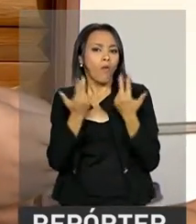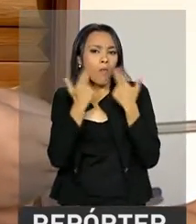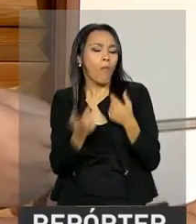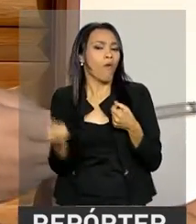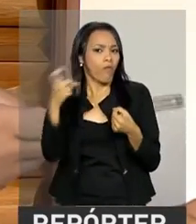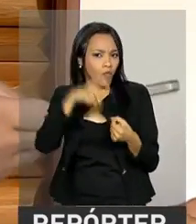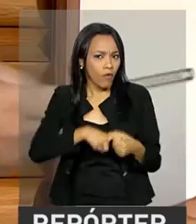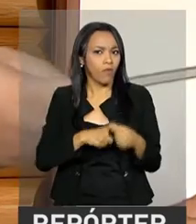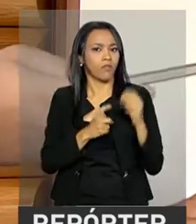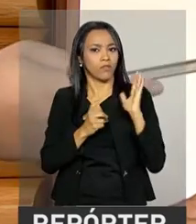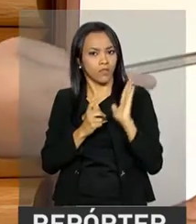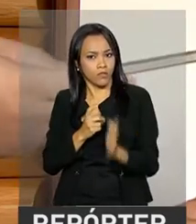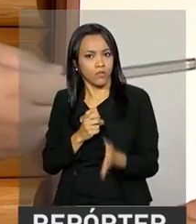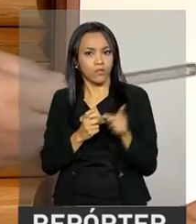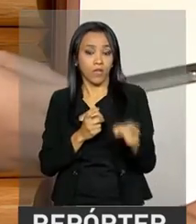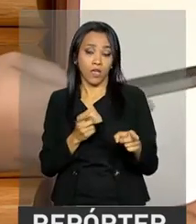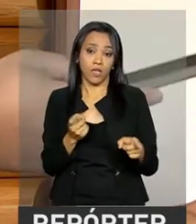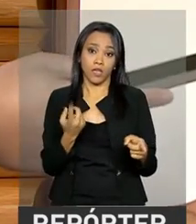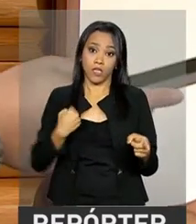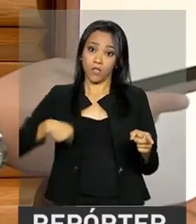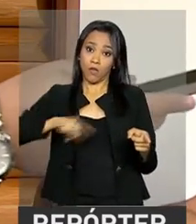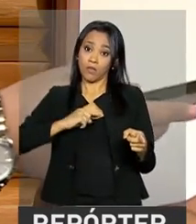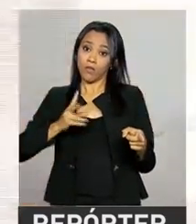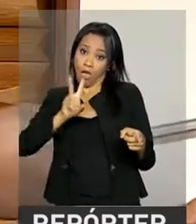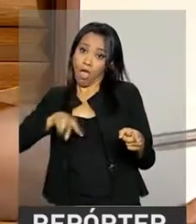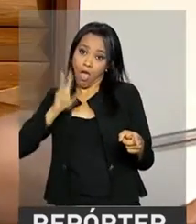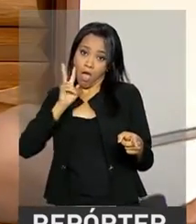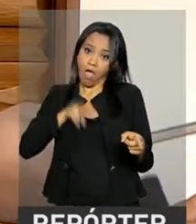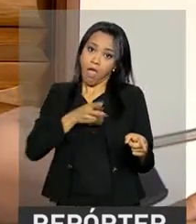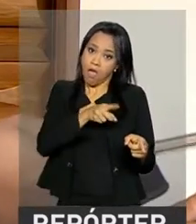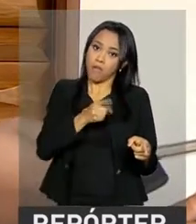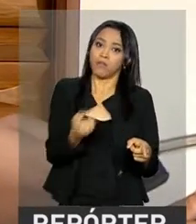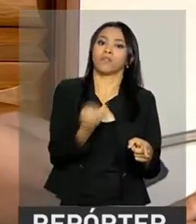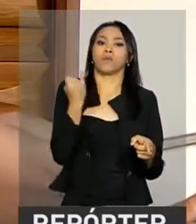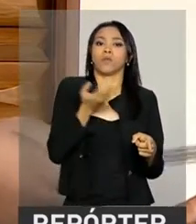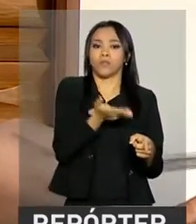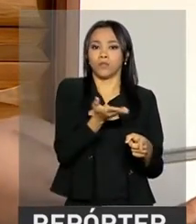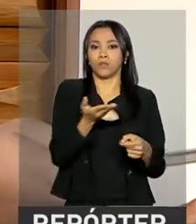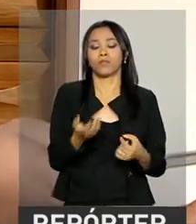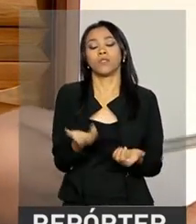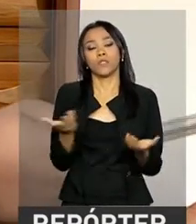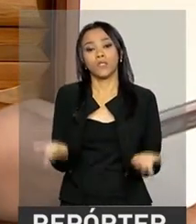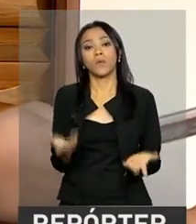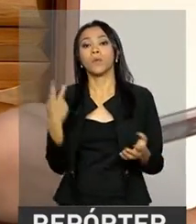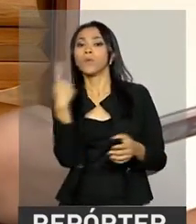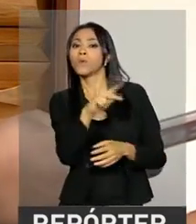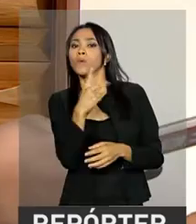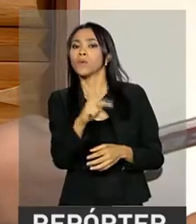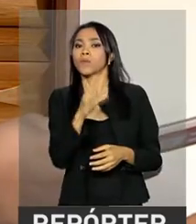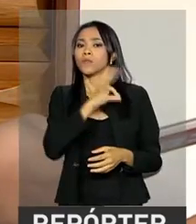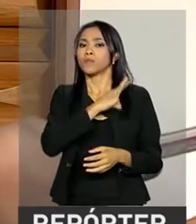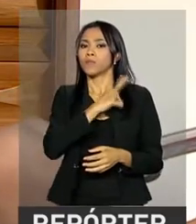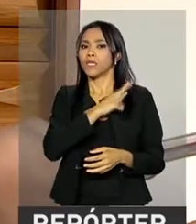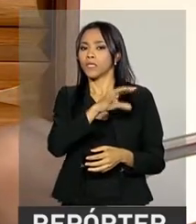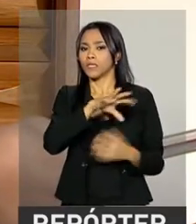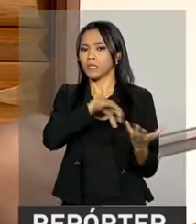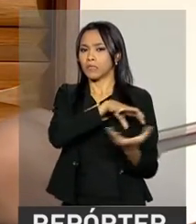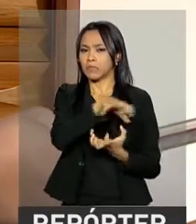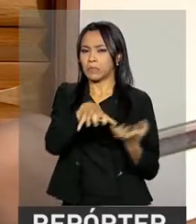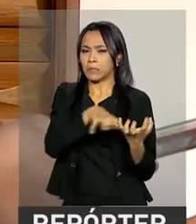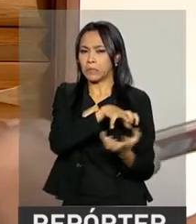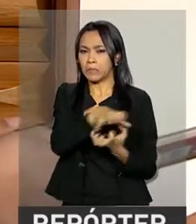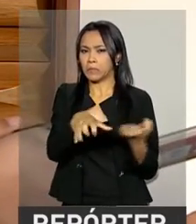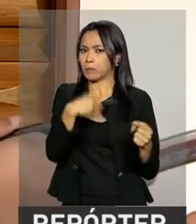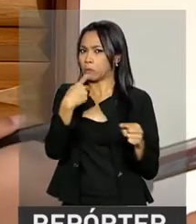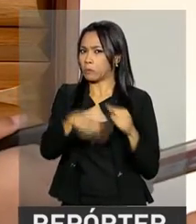cotidiano e para nós é isso que importa as forças locais elas fizeram um processo ilegal de